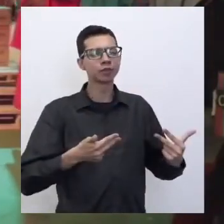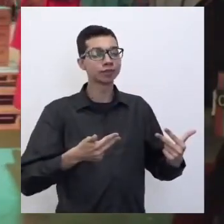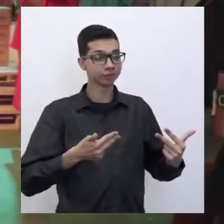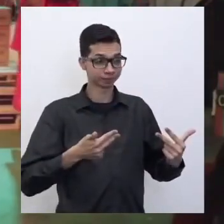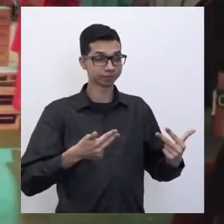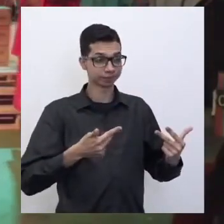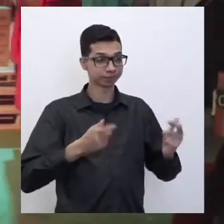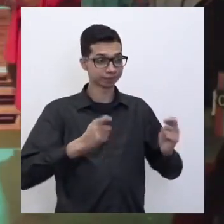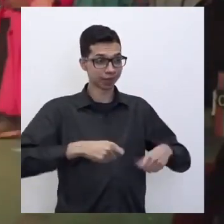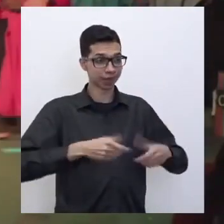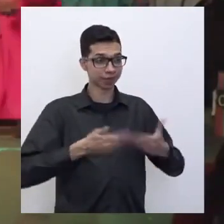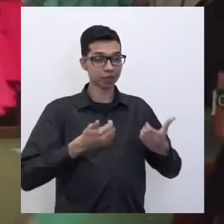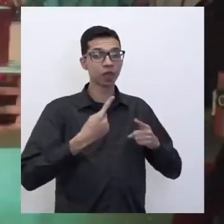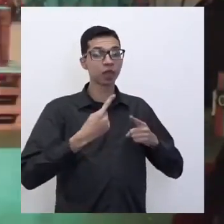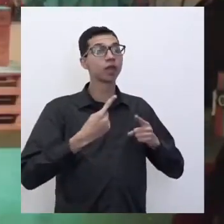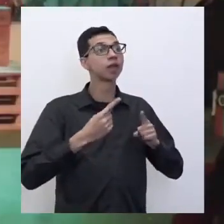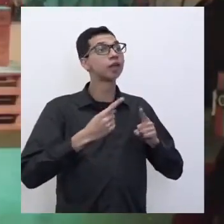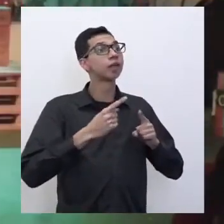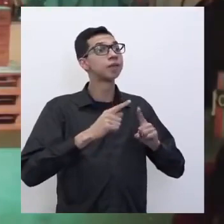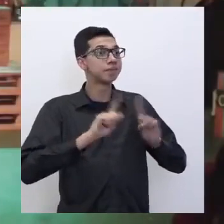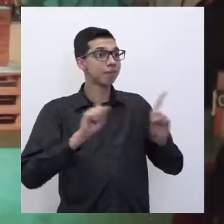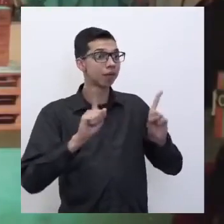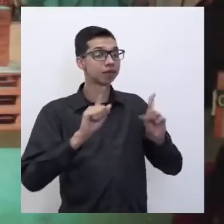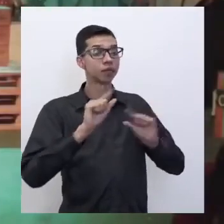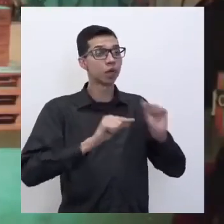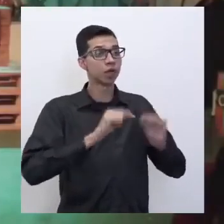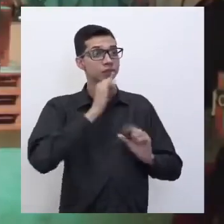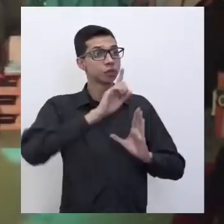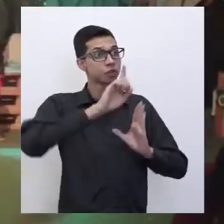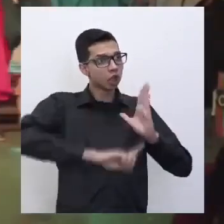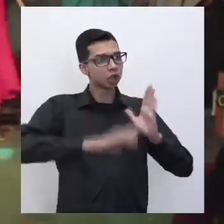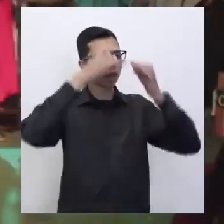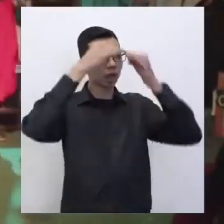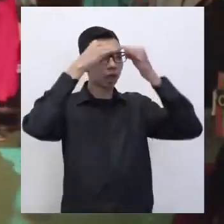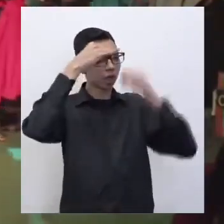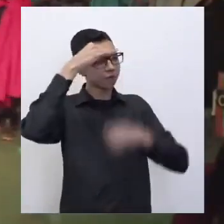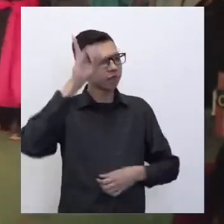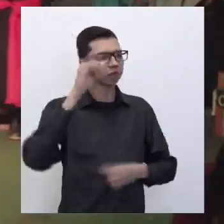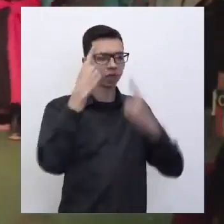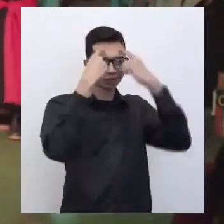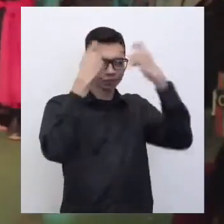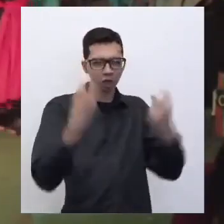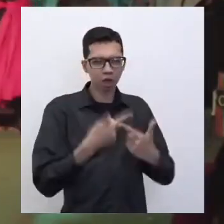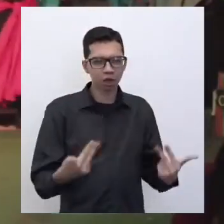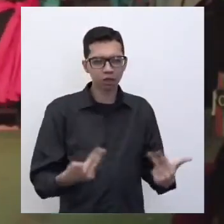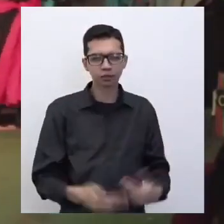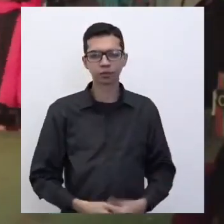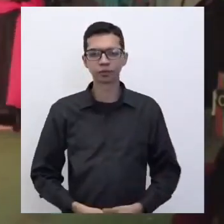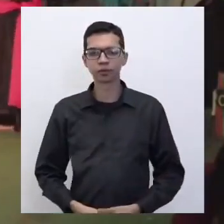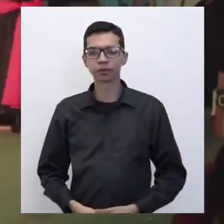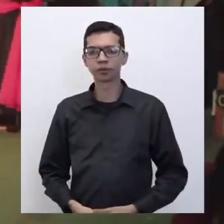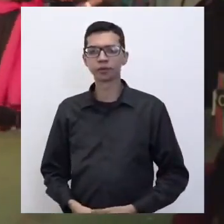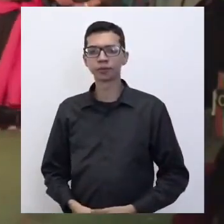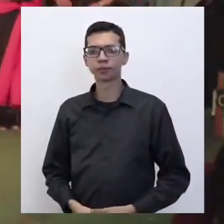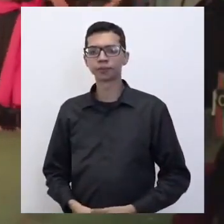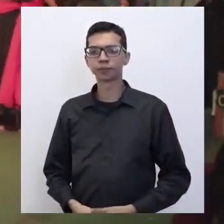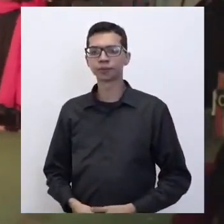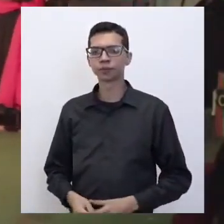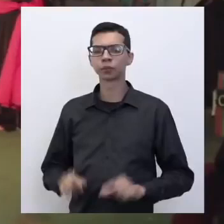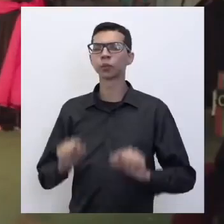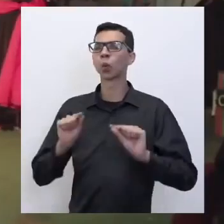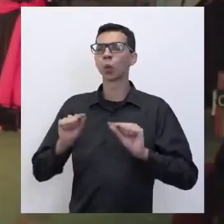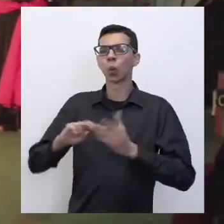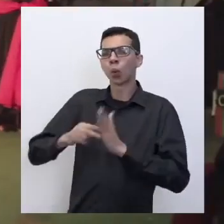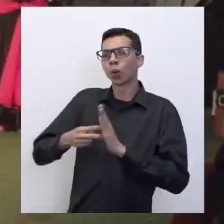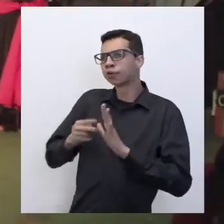apelar para a violência. Ah, cara, deixa eu ver. Como assim sem violência? Eu não posso. E o que a gente pode exigir, hein?